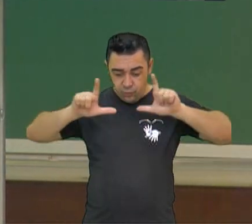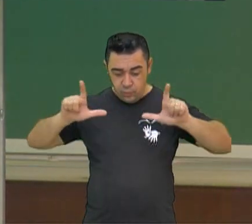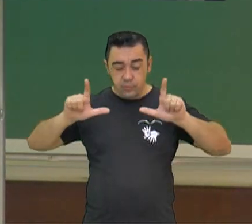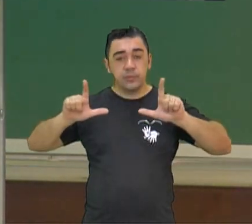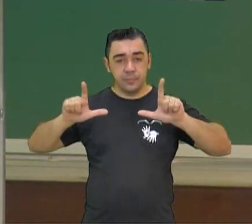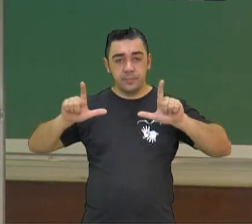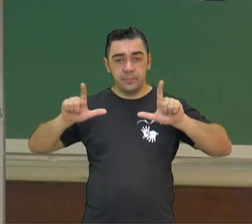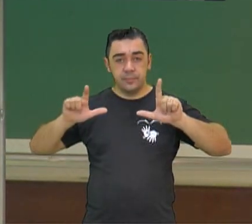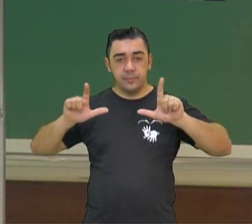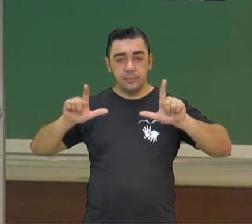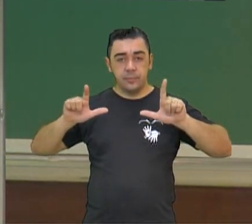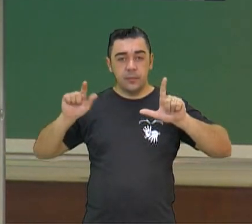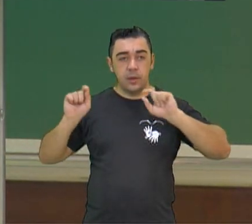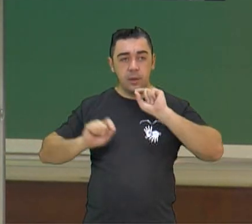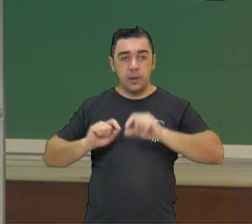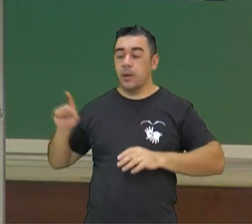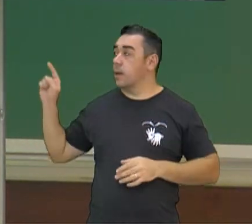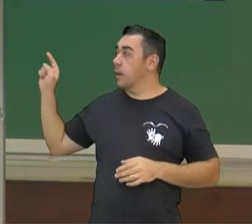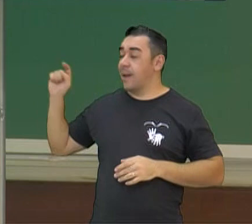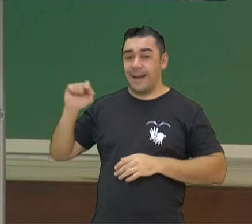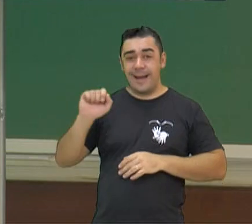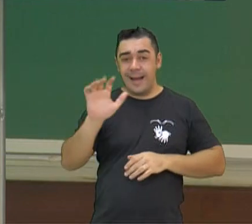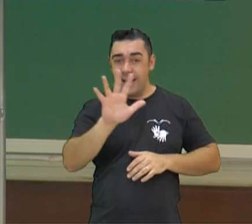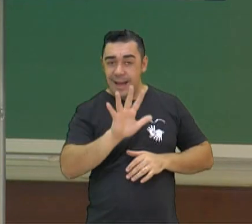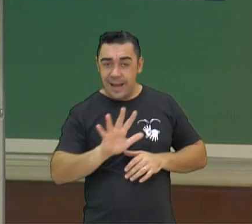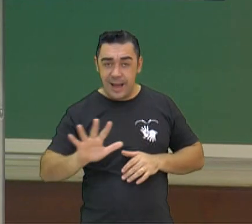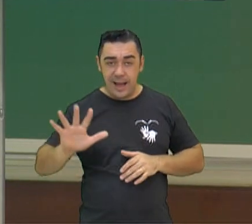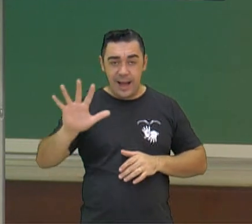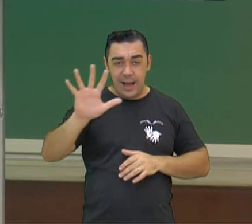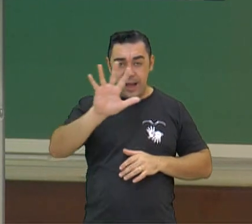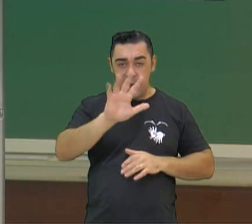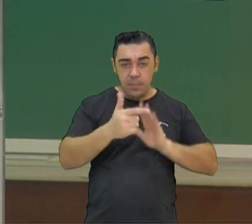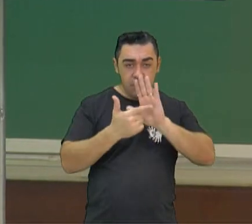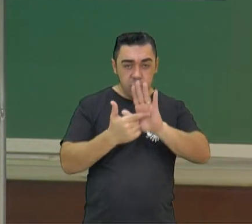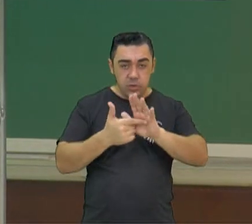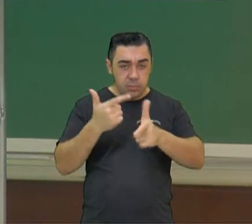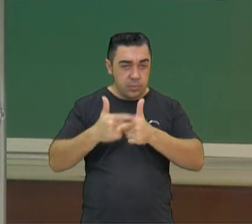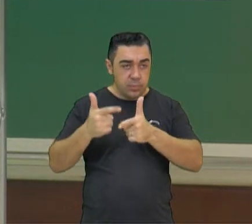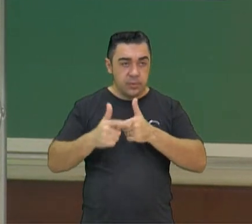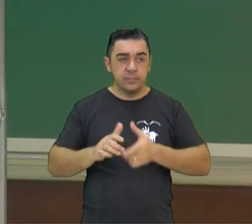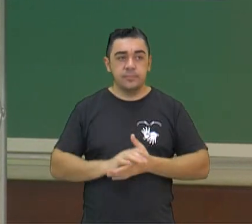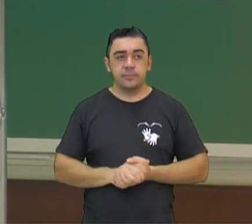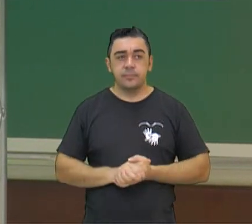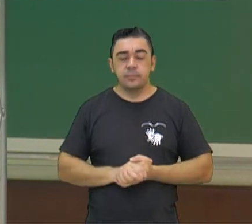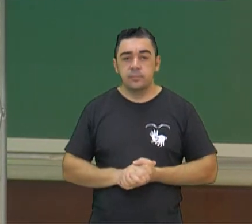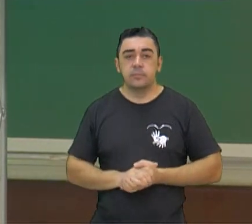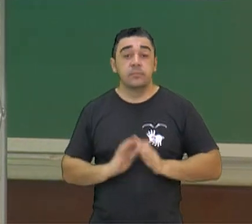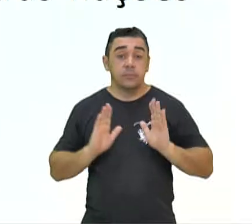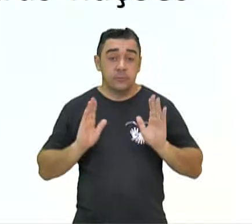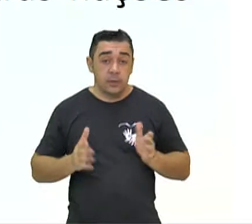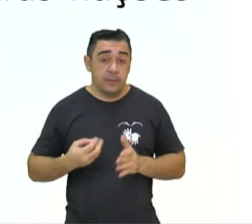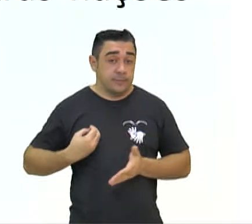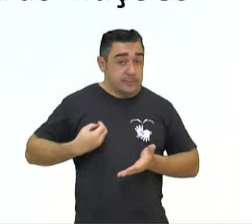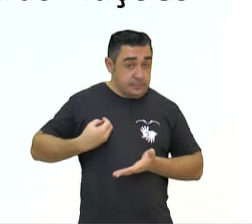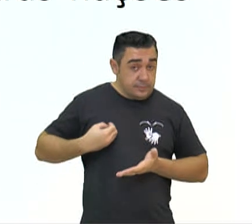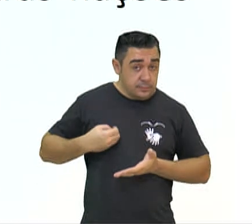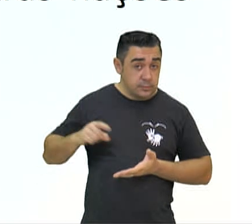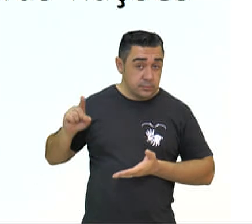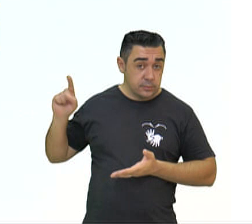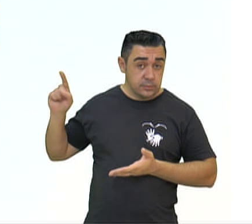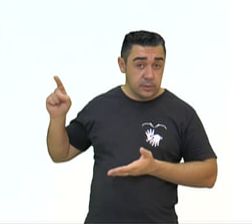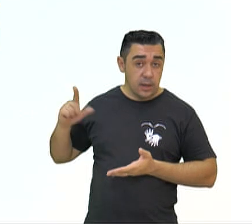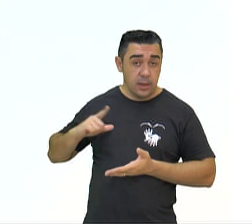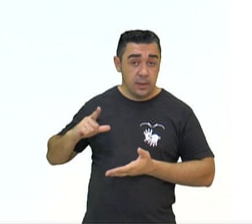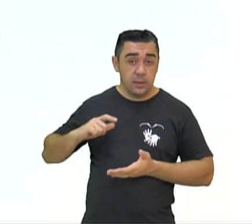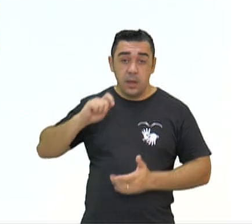e a área que eu estou discutindo com vocês. O impasse vivido pela região da Ucrânia,